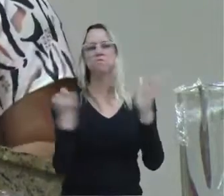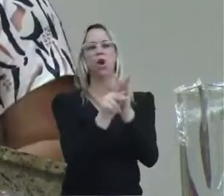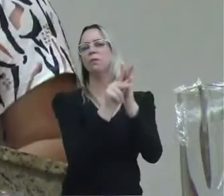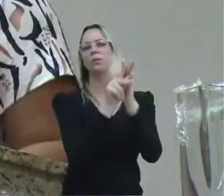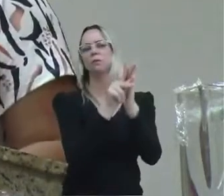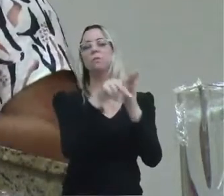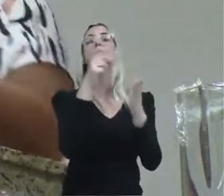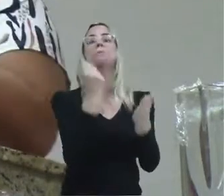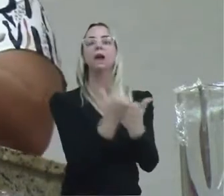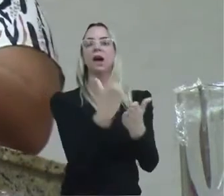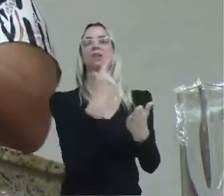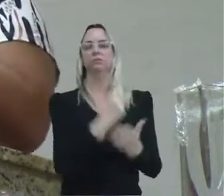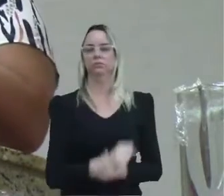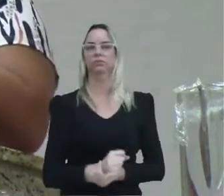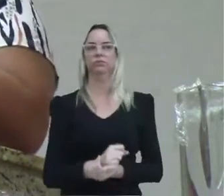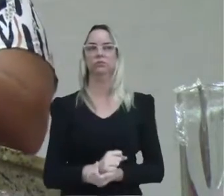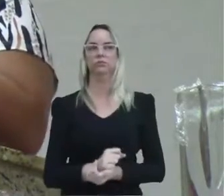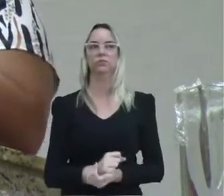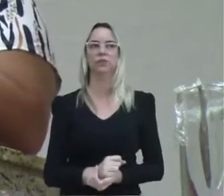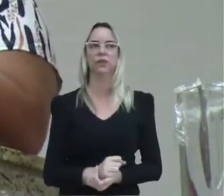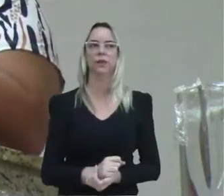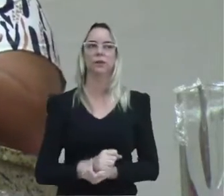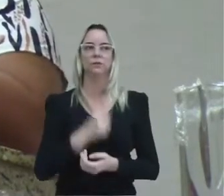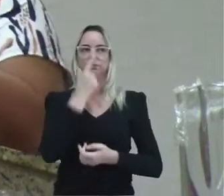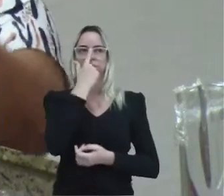exclusivamente para pagamento.